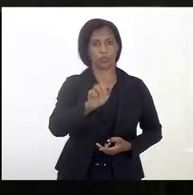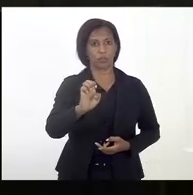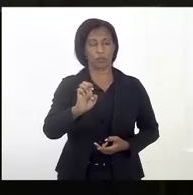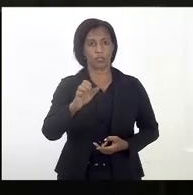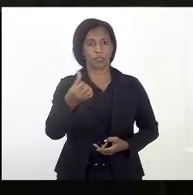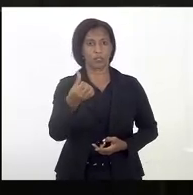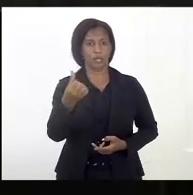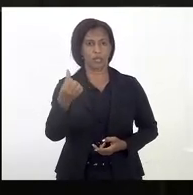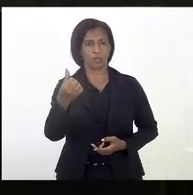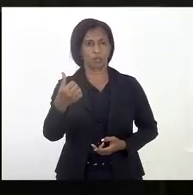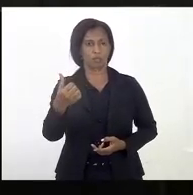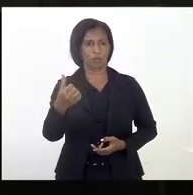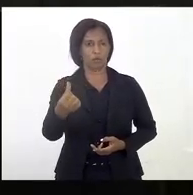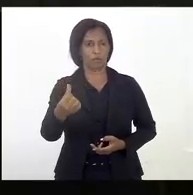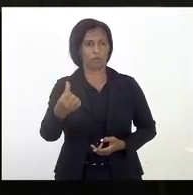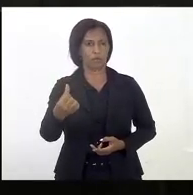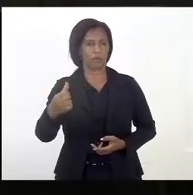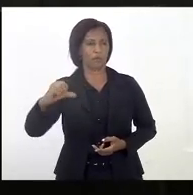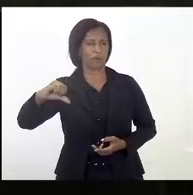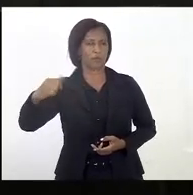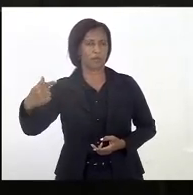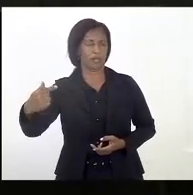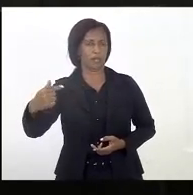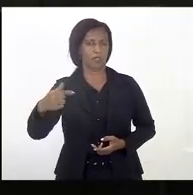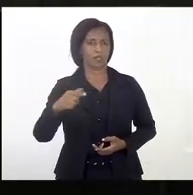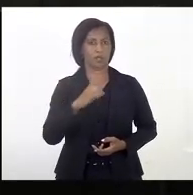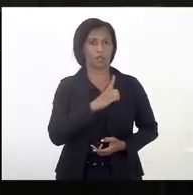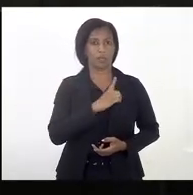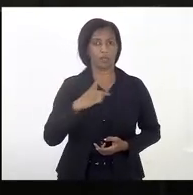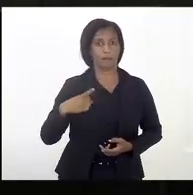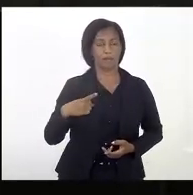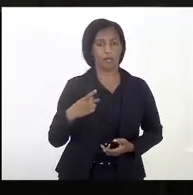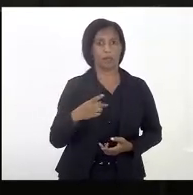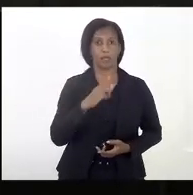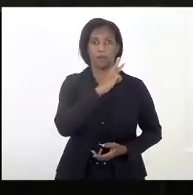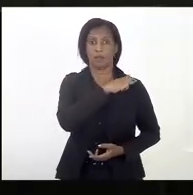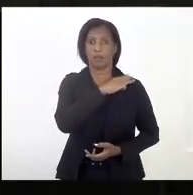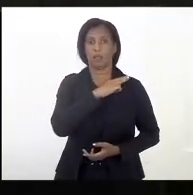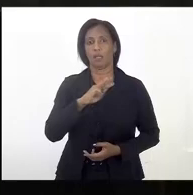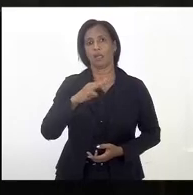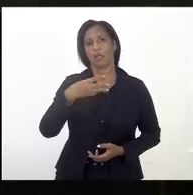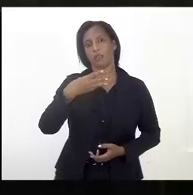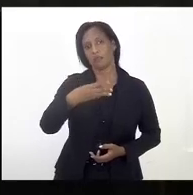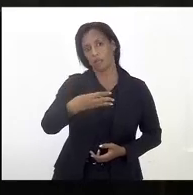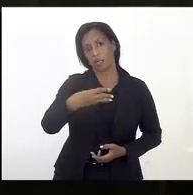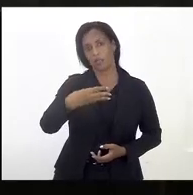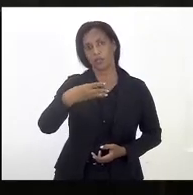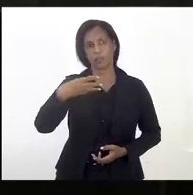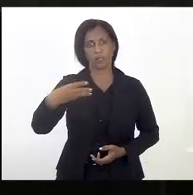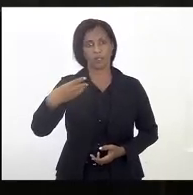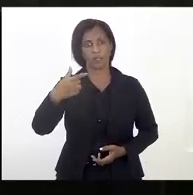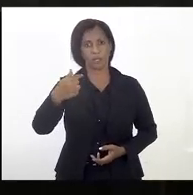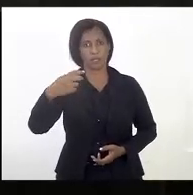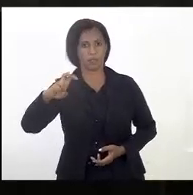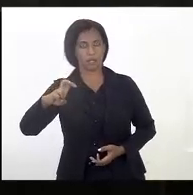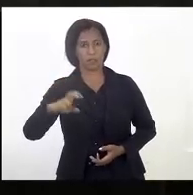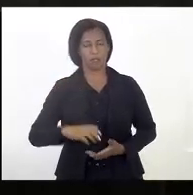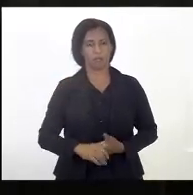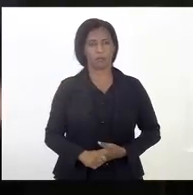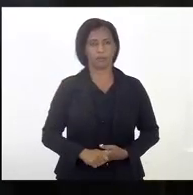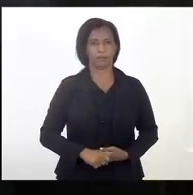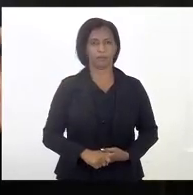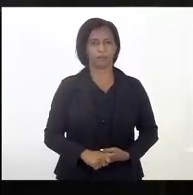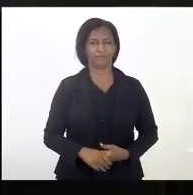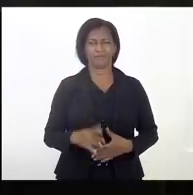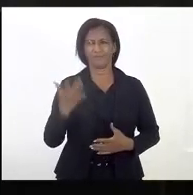seja para 177 a Defensoria Pública final de carreira nível médio 3.375 então assim